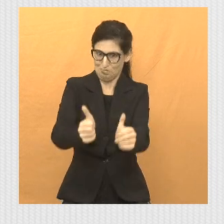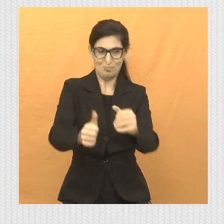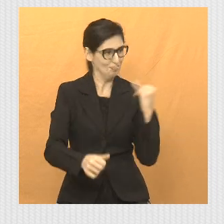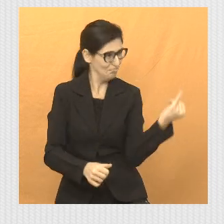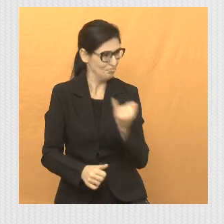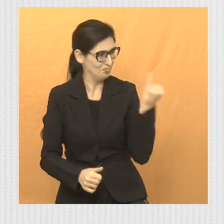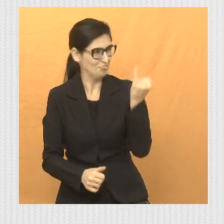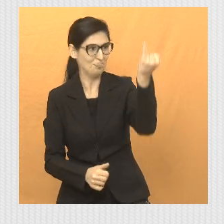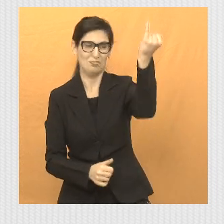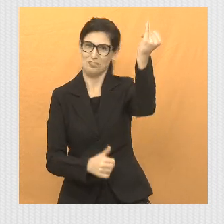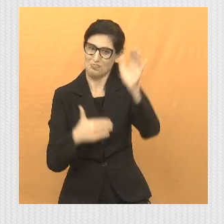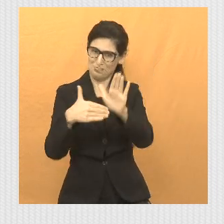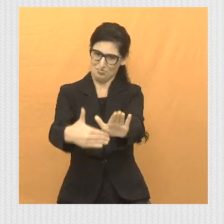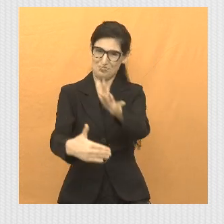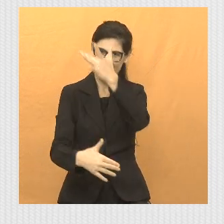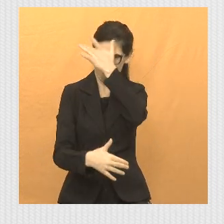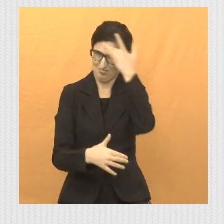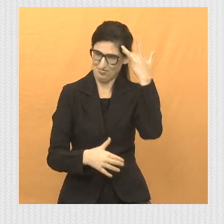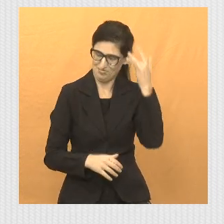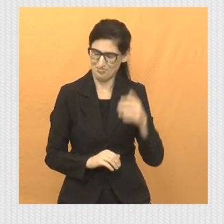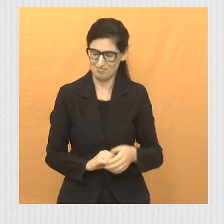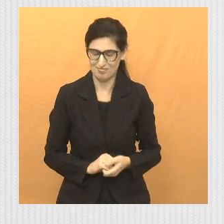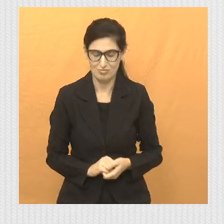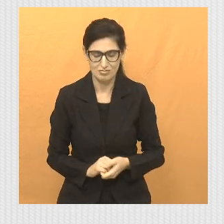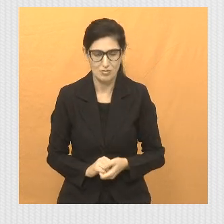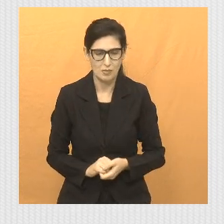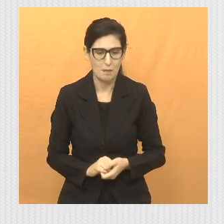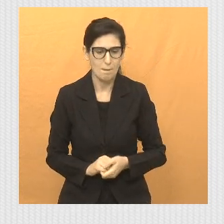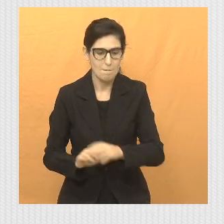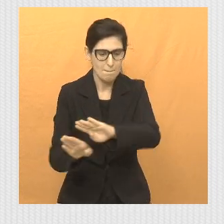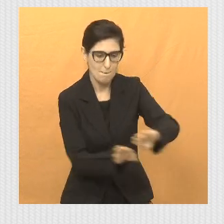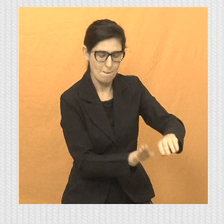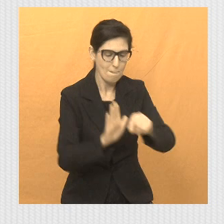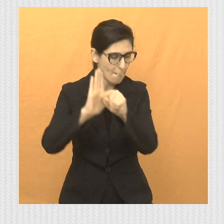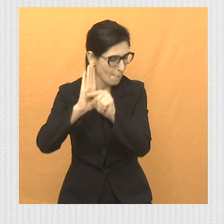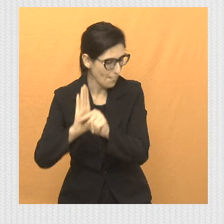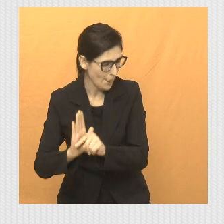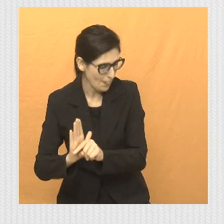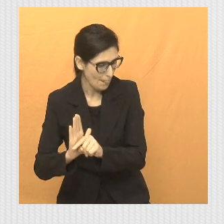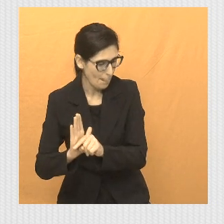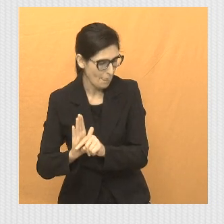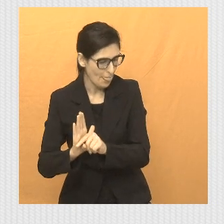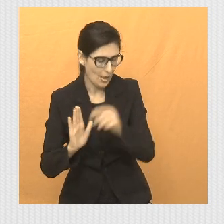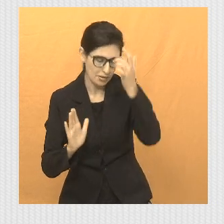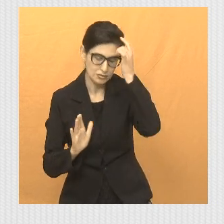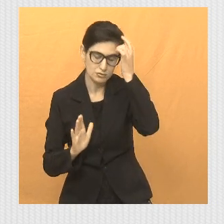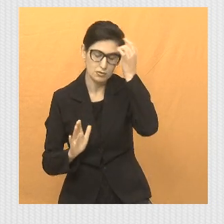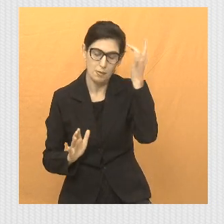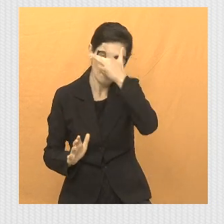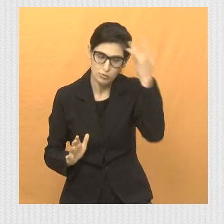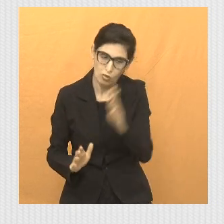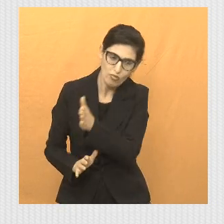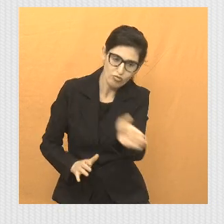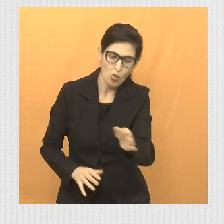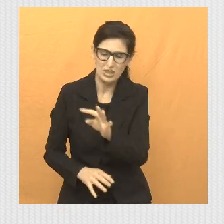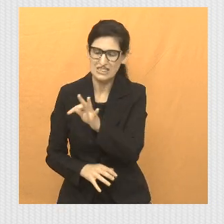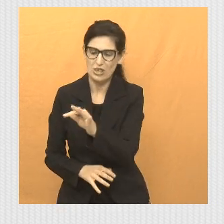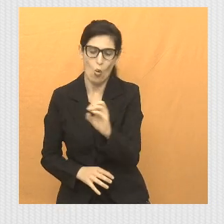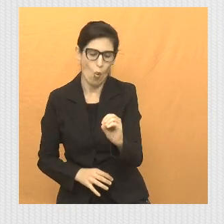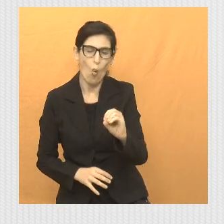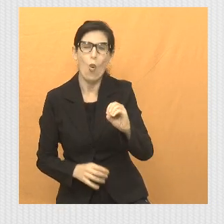importante. Tivemos redução no número de consultas de terapeuta ocupacional em função